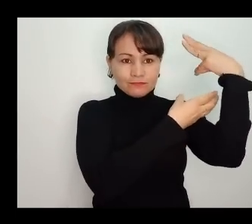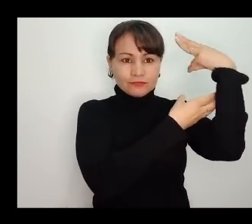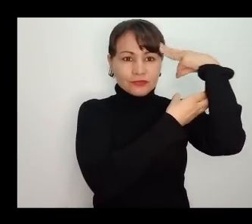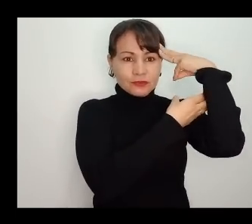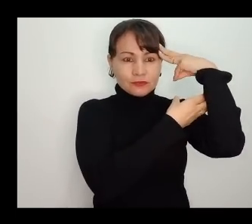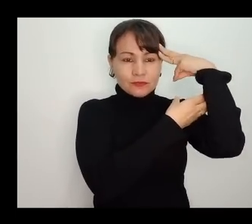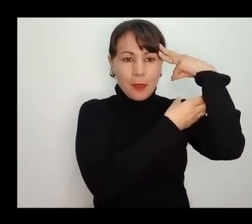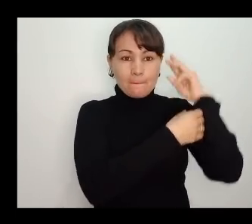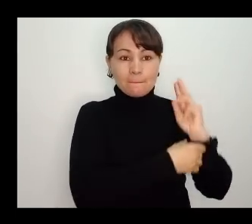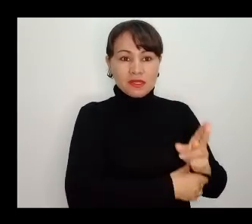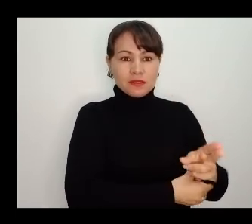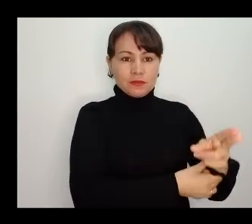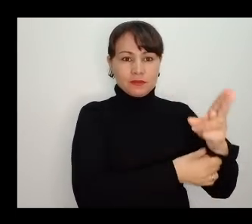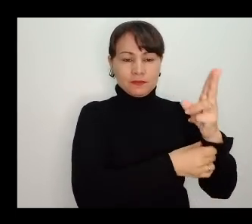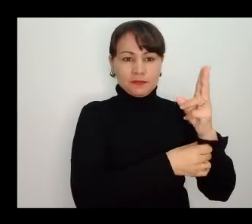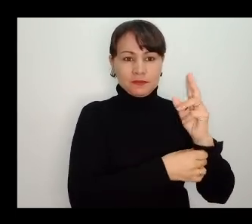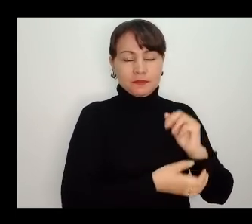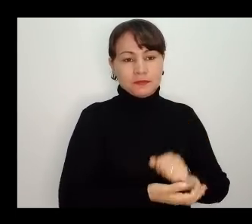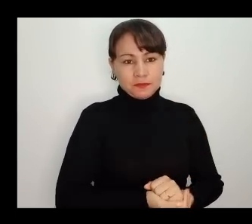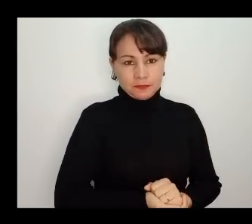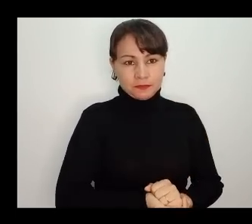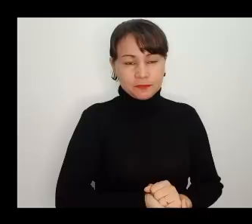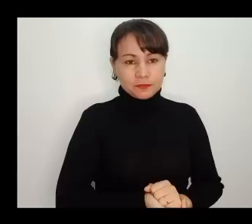armazenadas definitivamente.